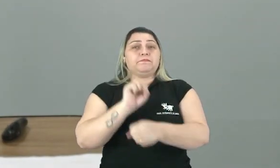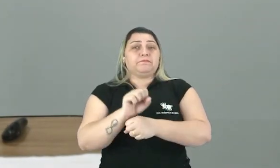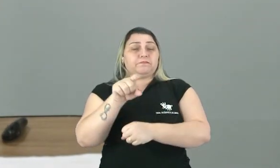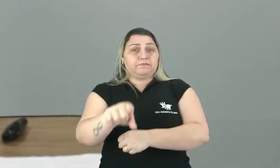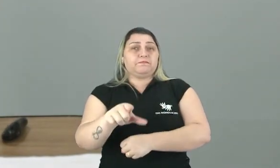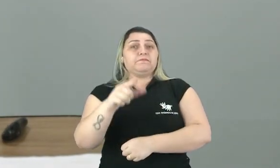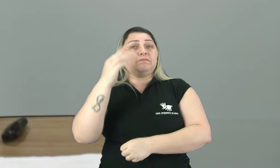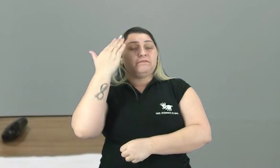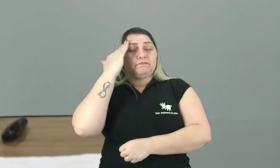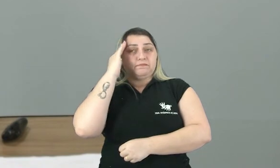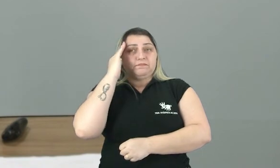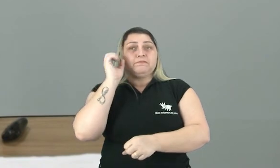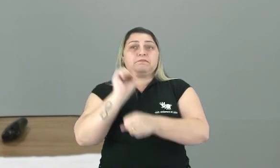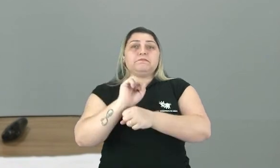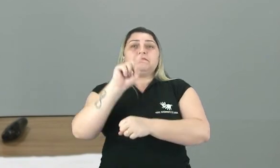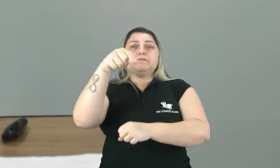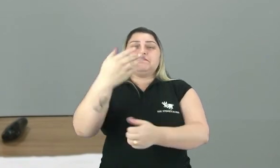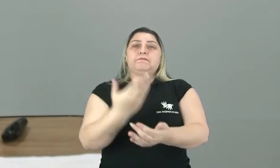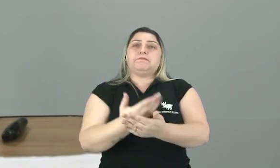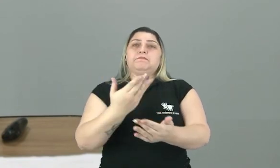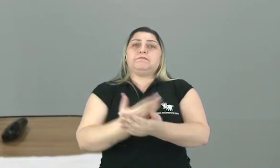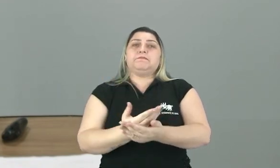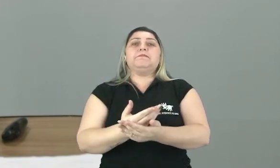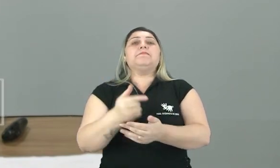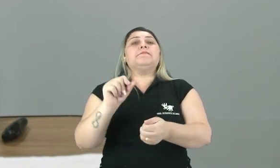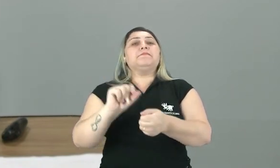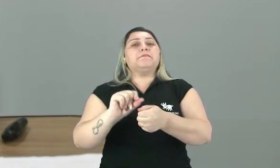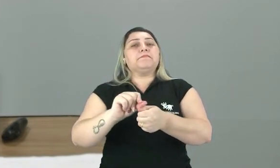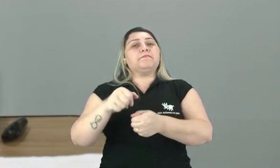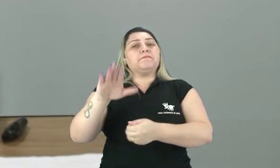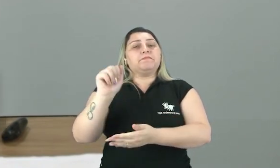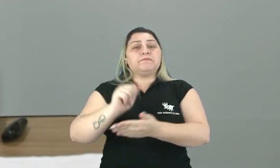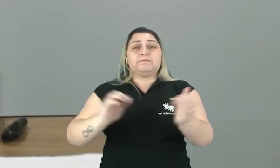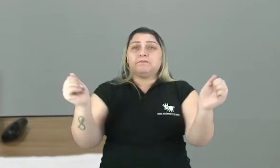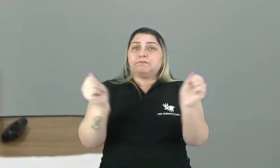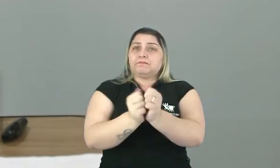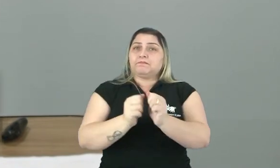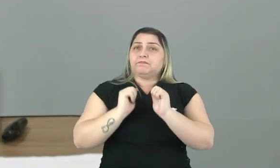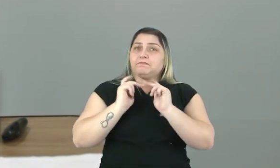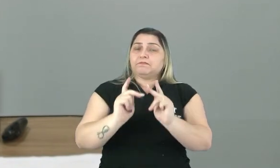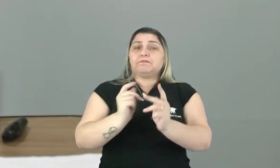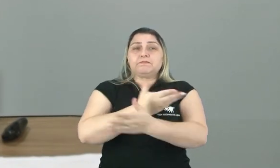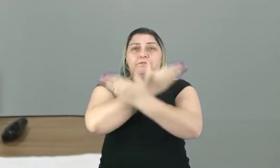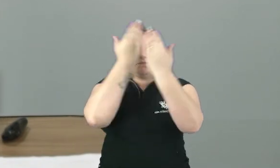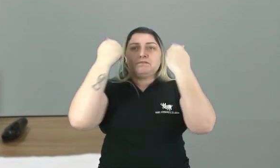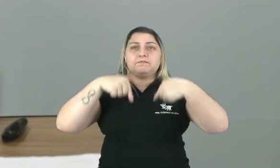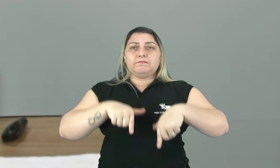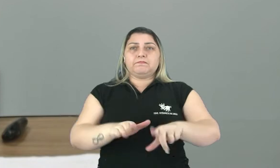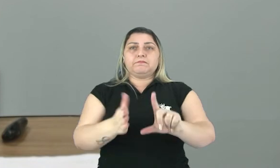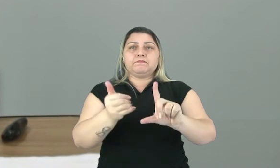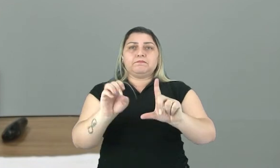que você tenha compreendido e já aguardo na próxima aula, para a gente fazer outras atividades juntos, tá bom? Mas não esqueça